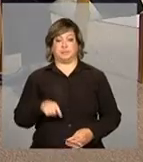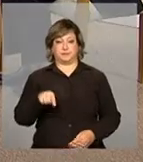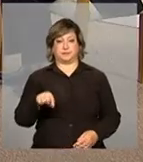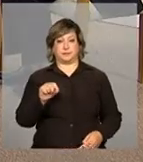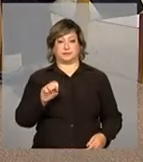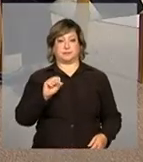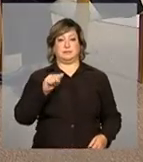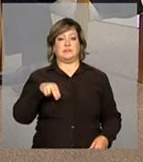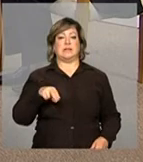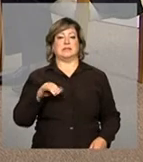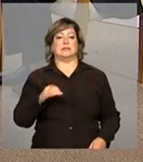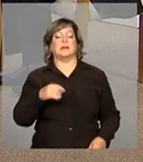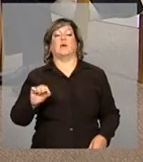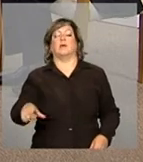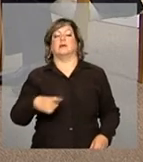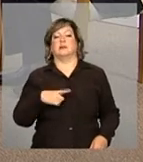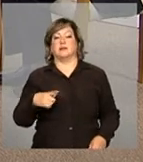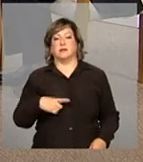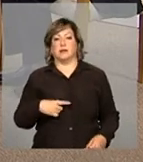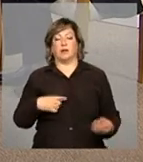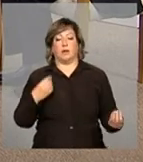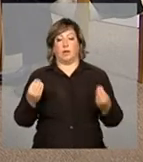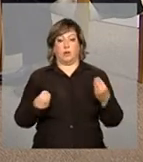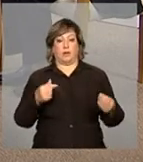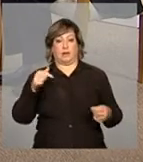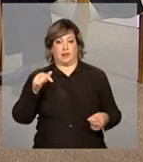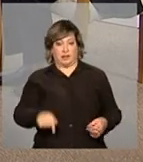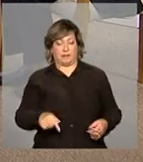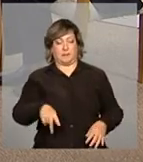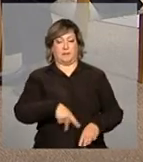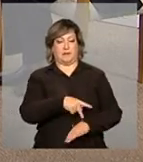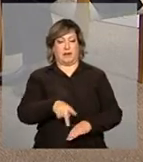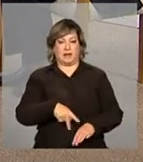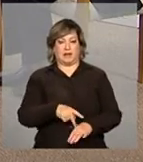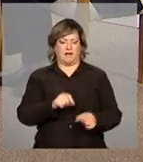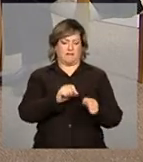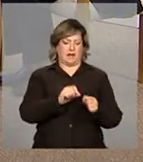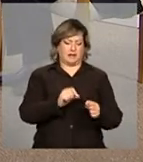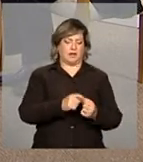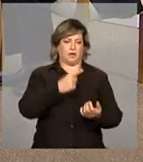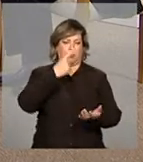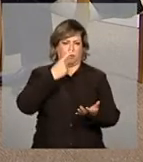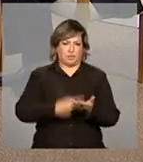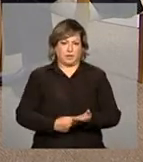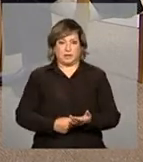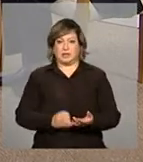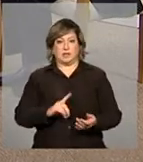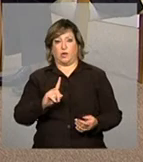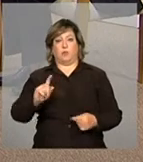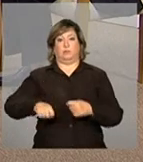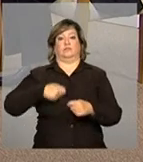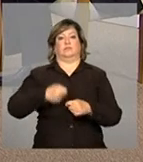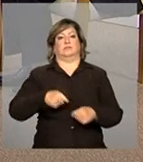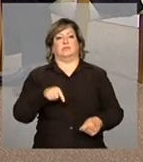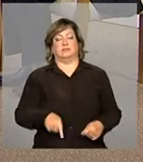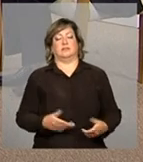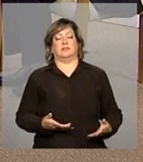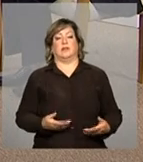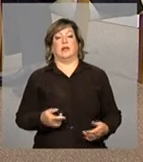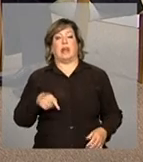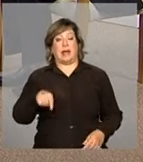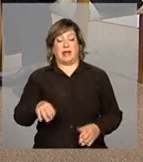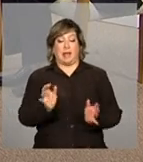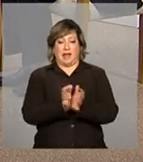sanção a gente vive um país onde tem essa loja muito polícia lisca fazer cumprir ou ser penalizado nesse aspecto e na área da Assistência Social